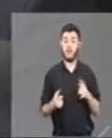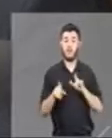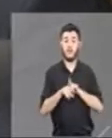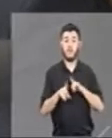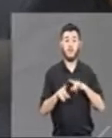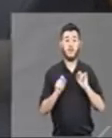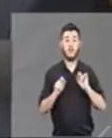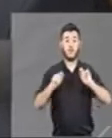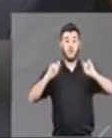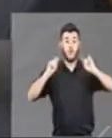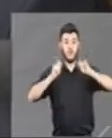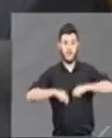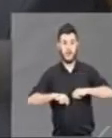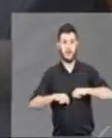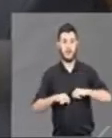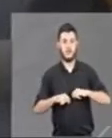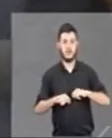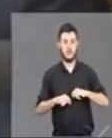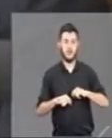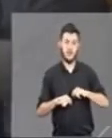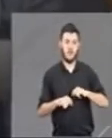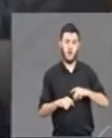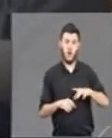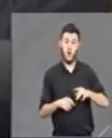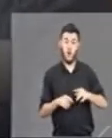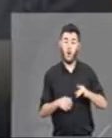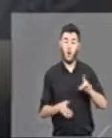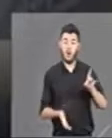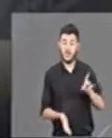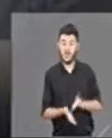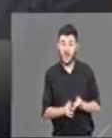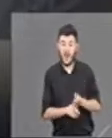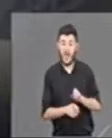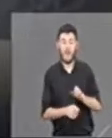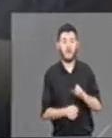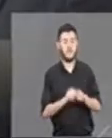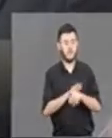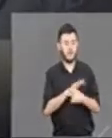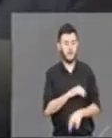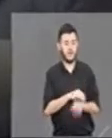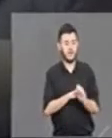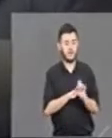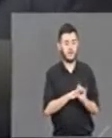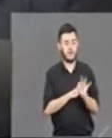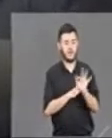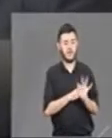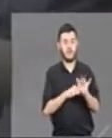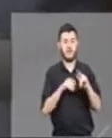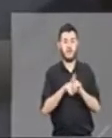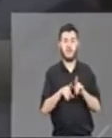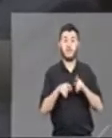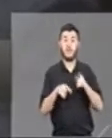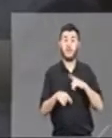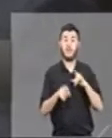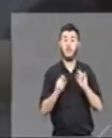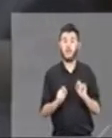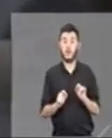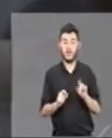penal originária do Supremo Tribunal Federal, seja para efeito de diligências investigatórias na